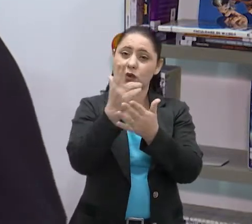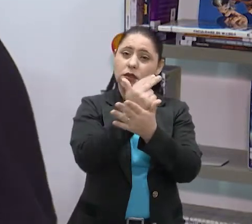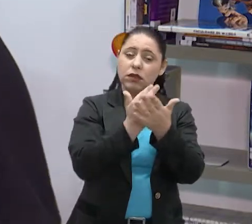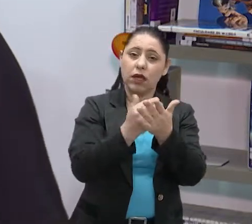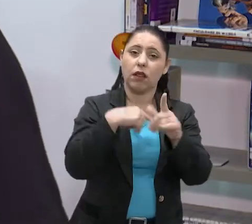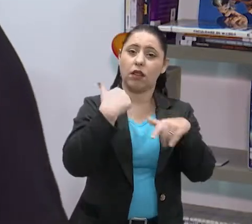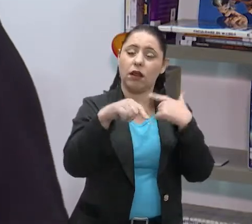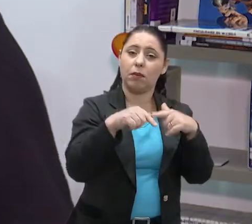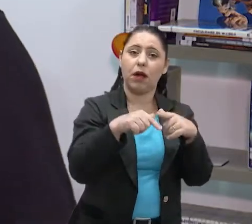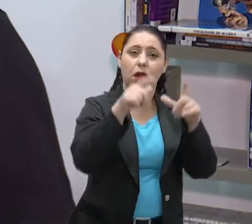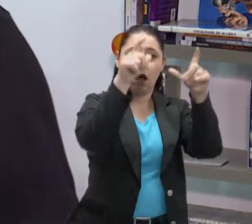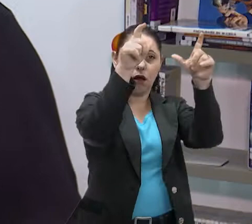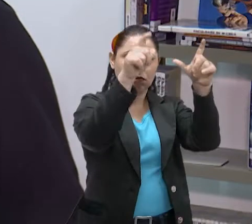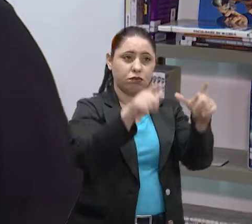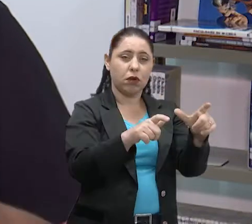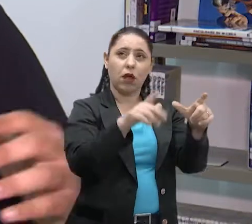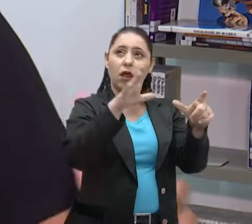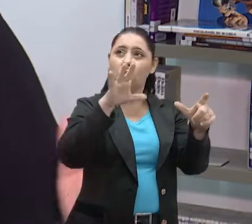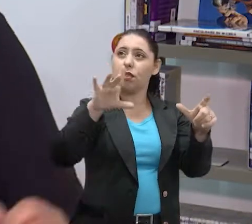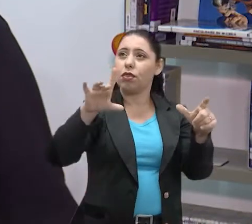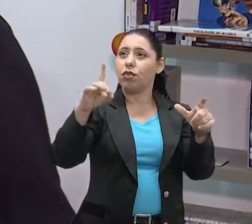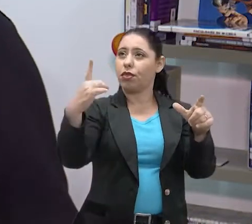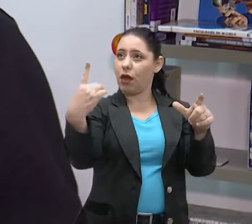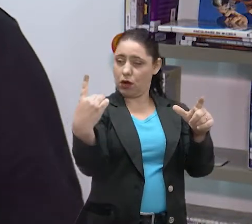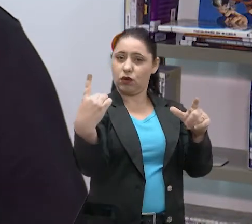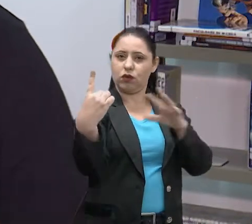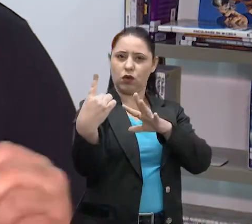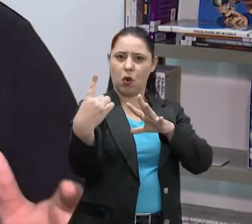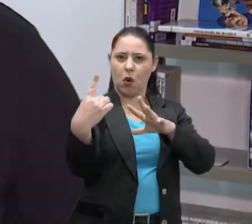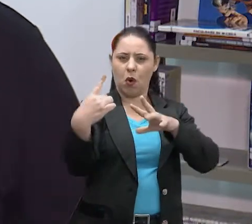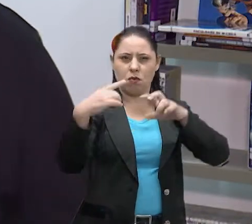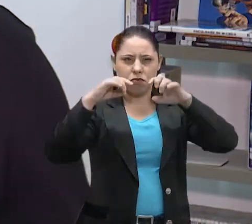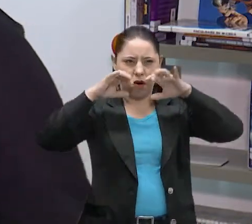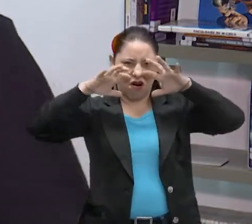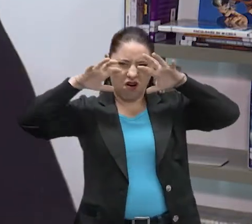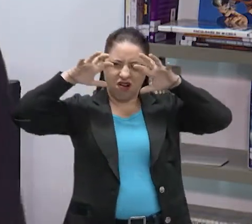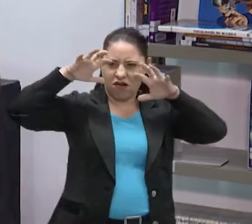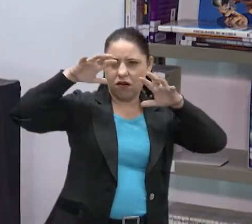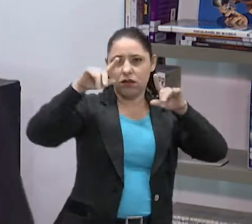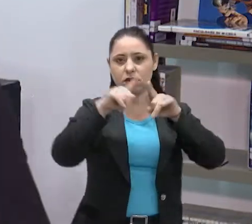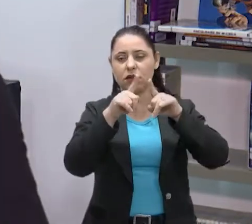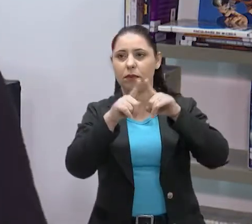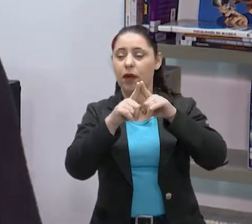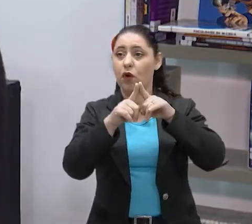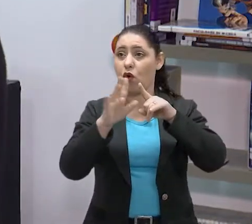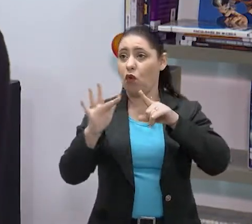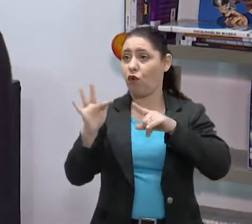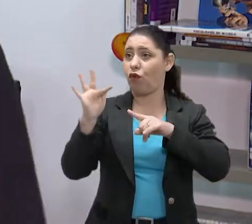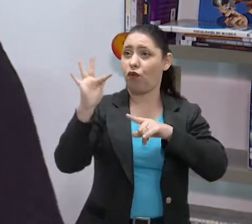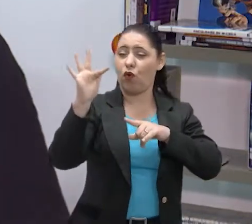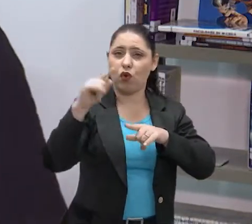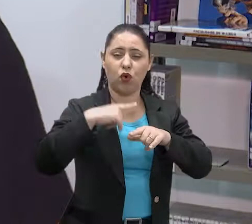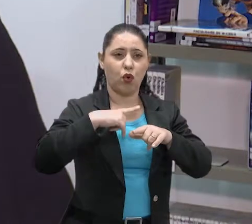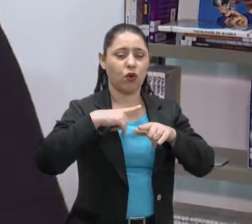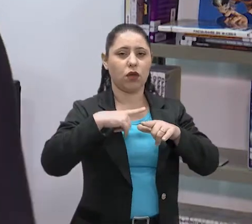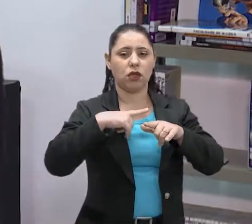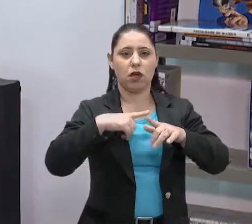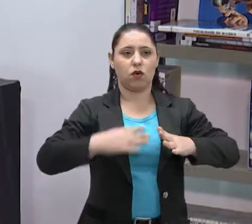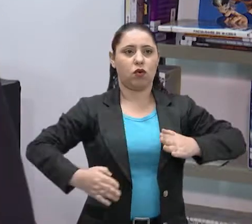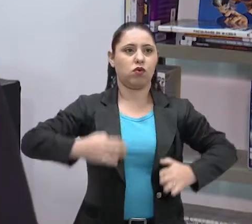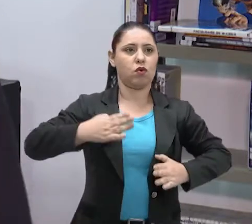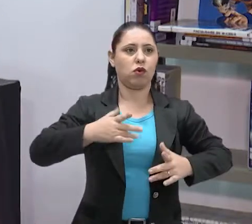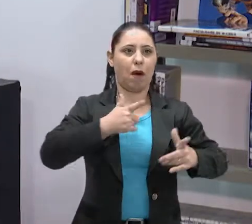um anime que, por exemplo, trabalha. De um lado tem os deuses, tem os monstros, e do outro tem todo um cenário futurista,